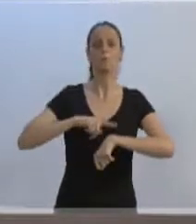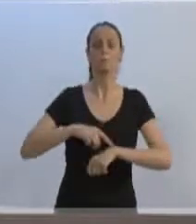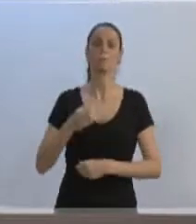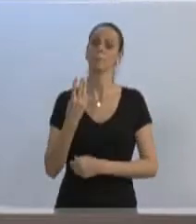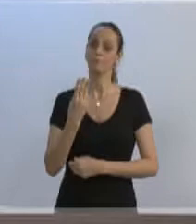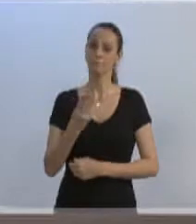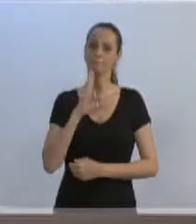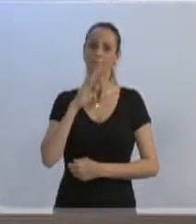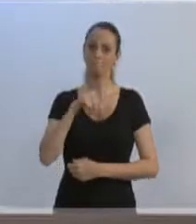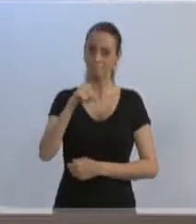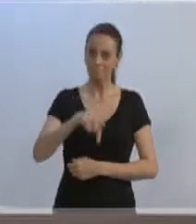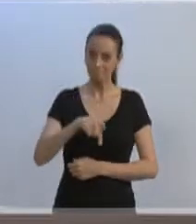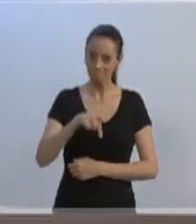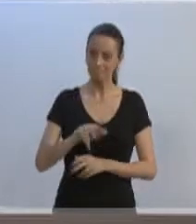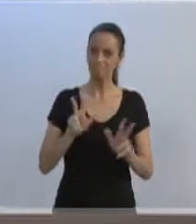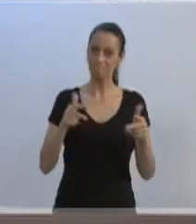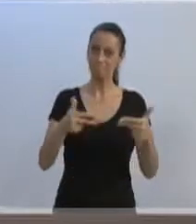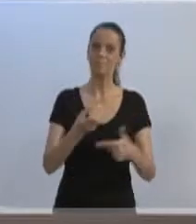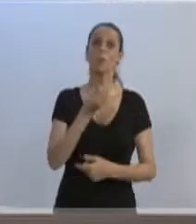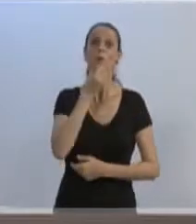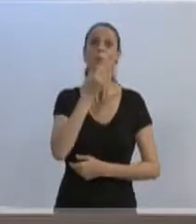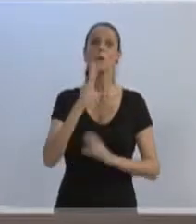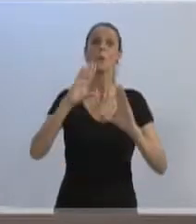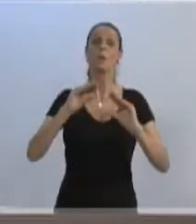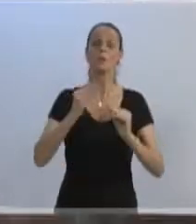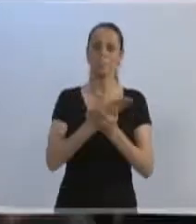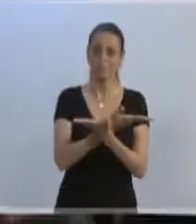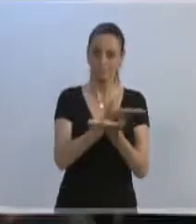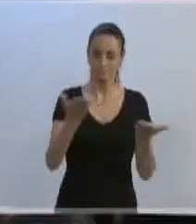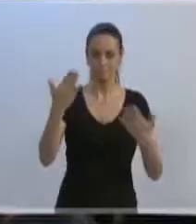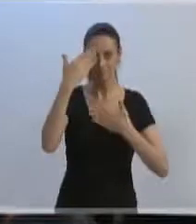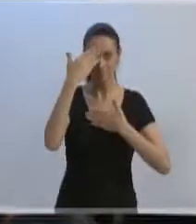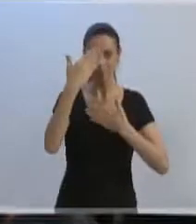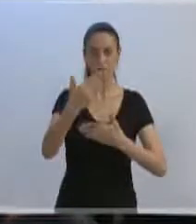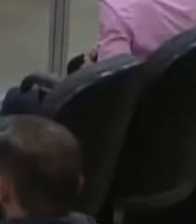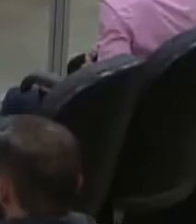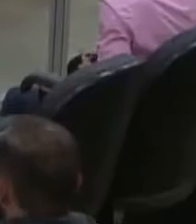horas neste plenário muito boa noite a todos muito obrigado